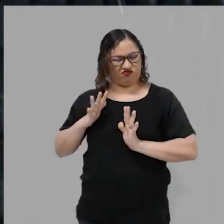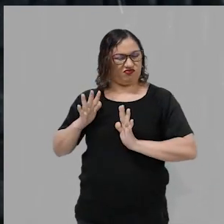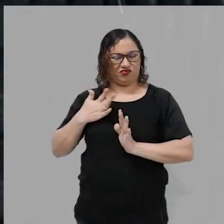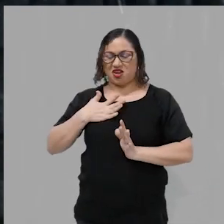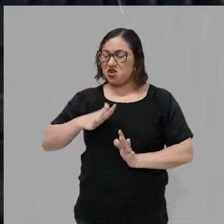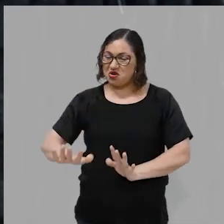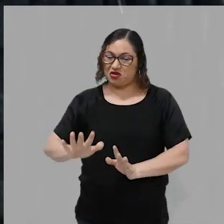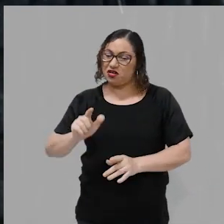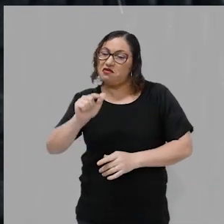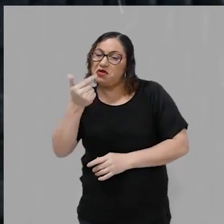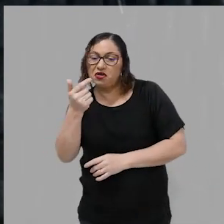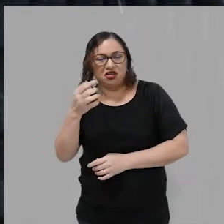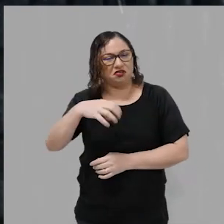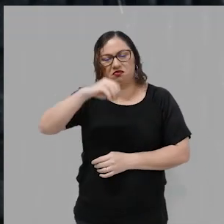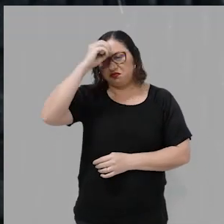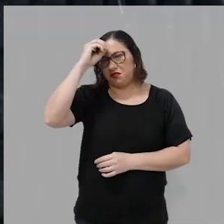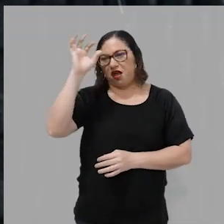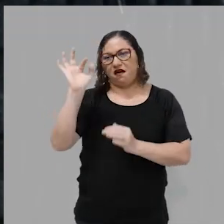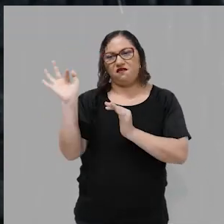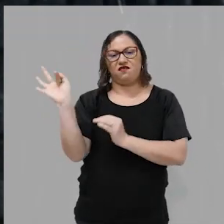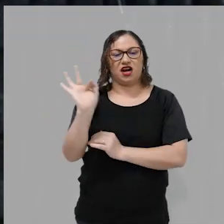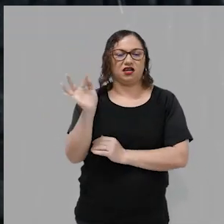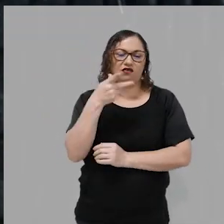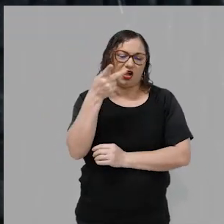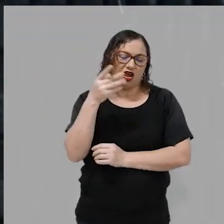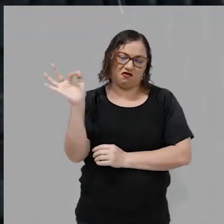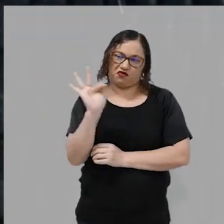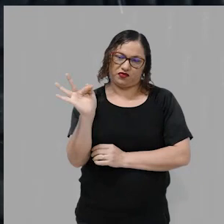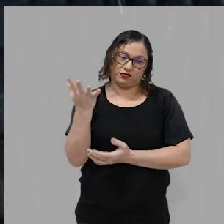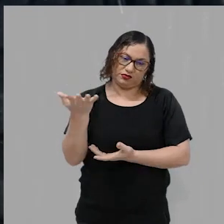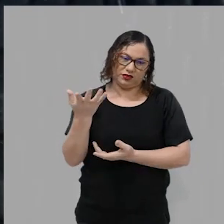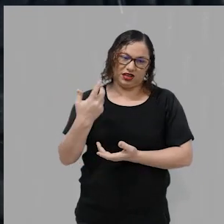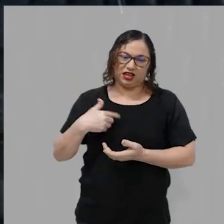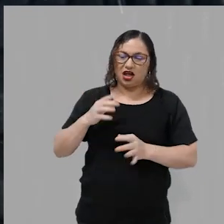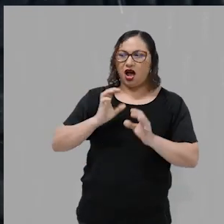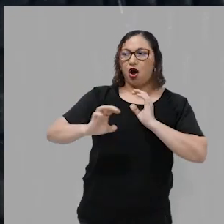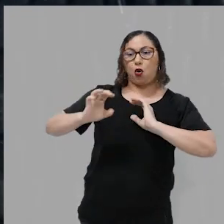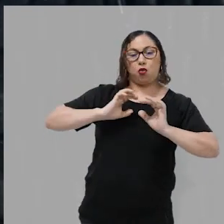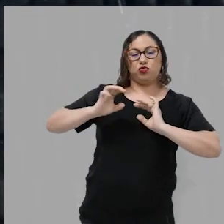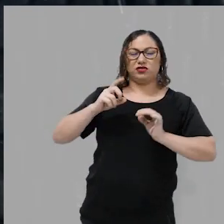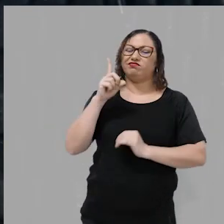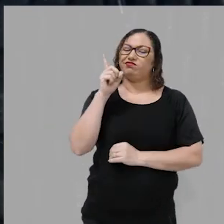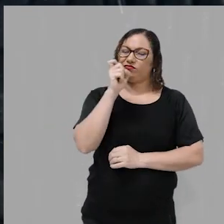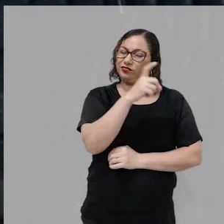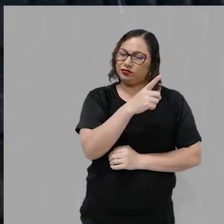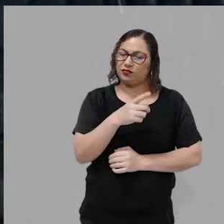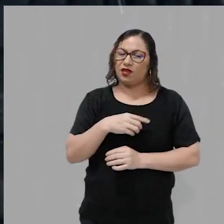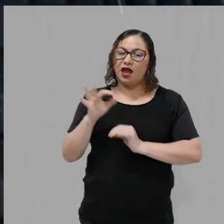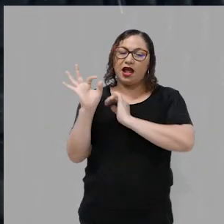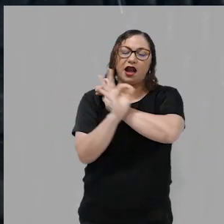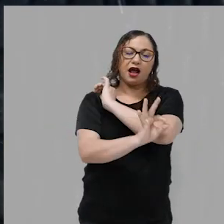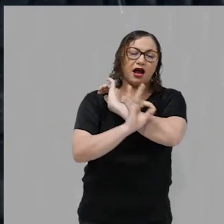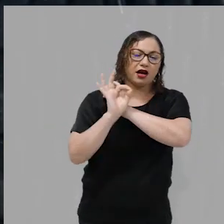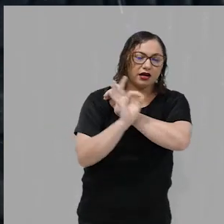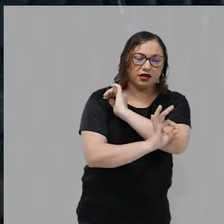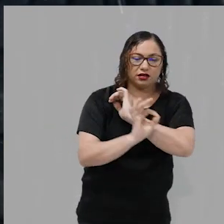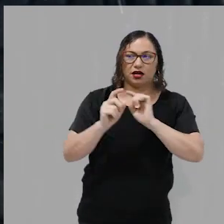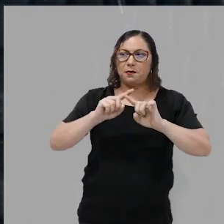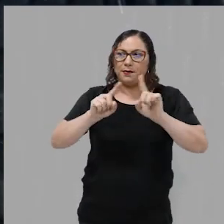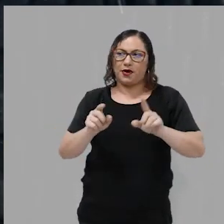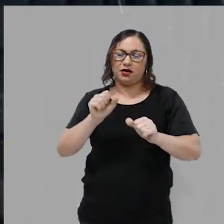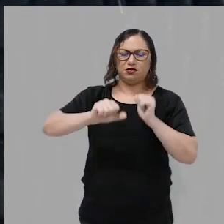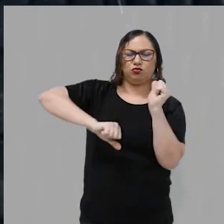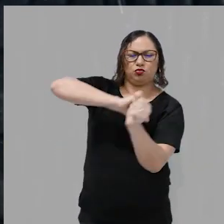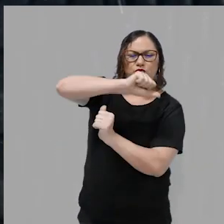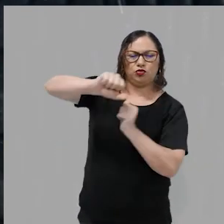sabiam falar francês, então até a comunicação simplória era mais difícil, né? Ele foi arquiteto, mas ele mudou a cara do Rio de Janeiro